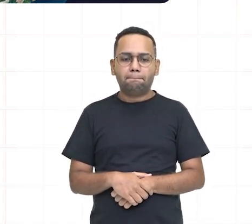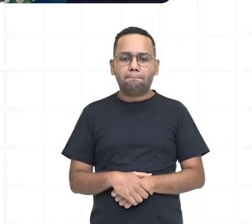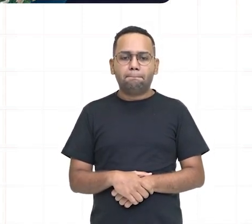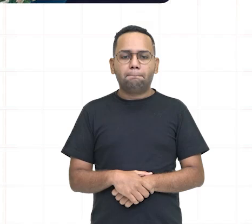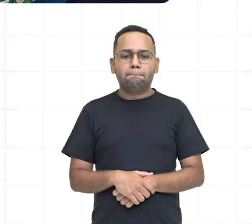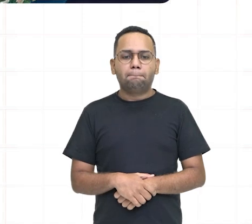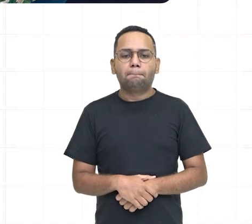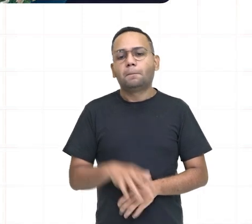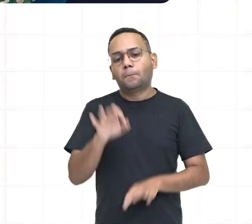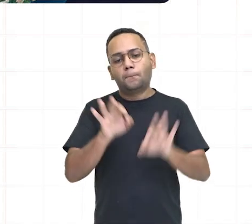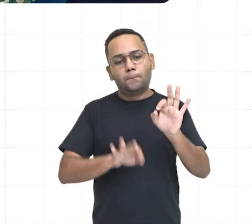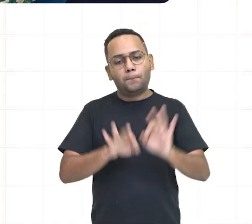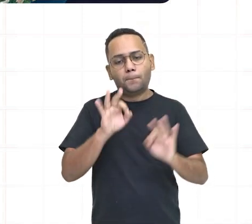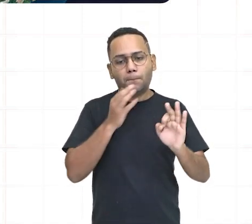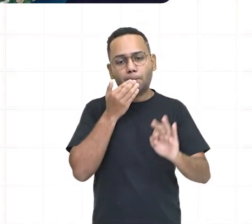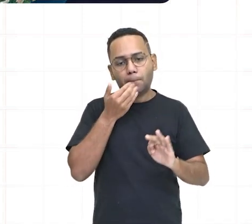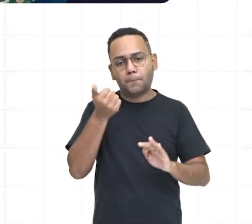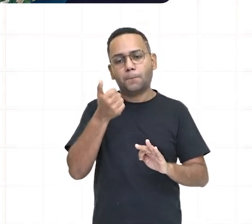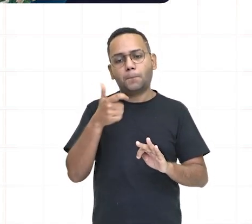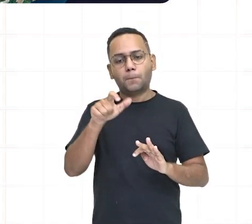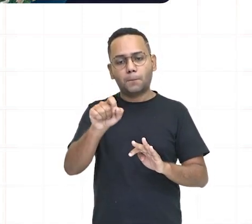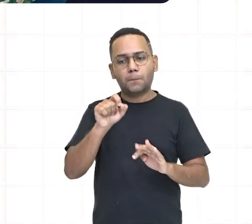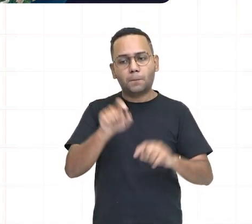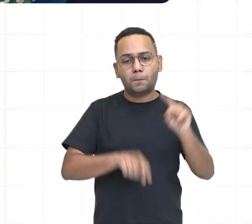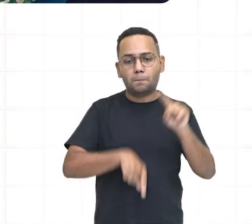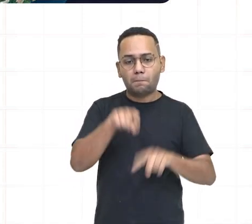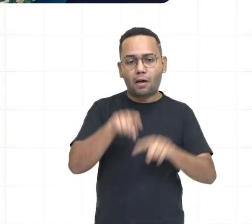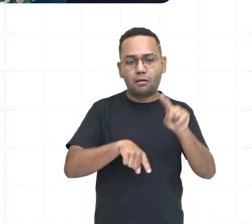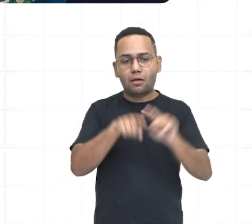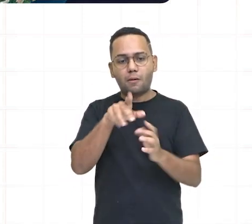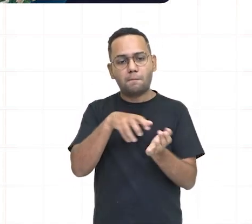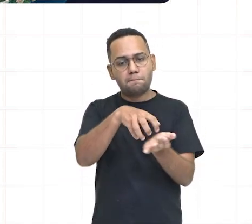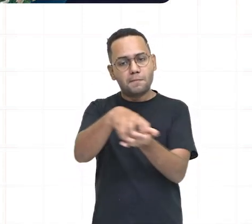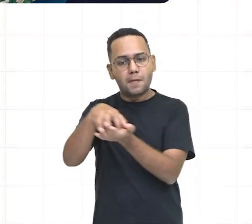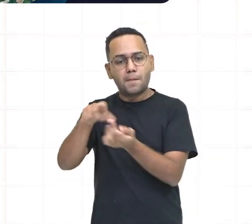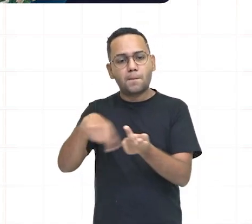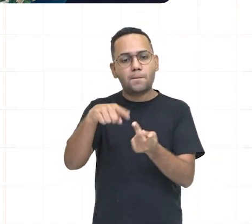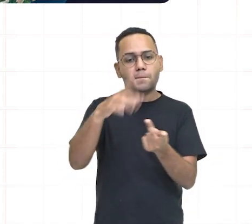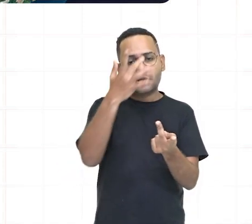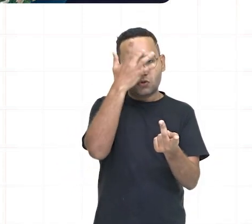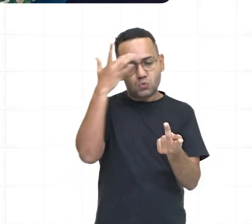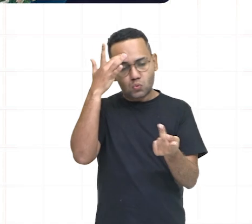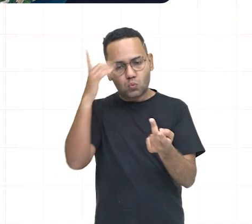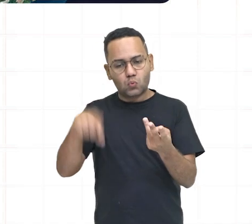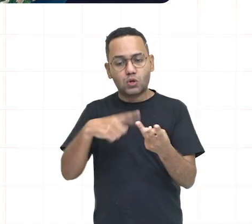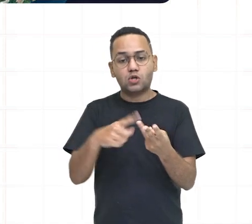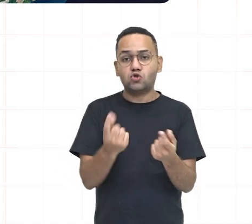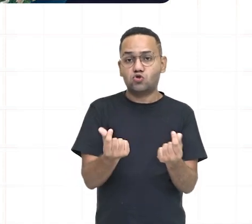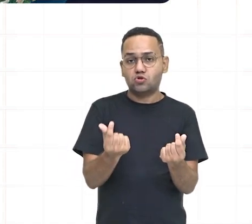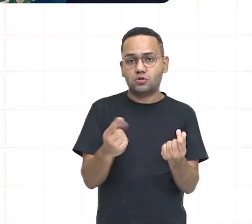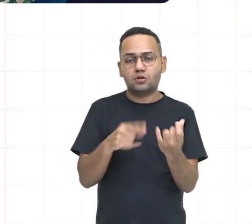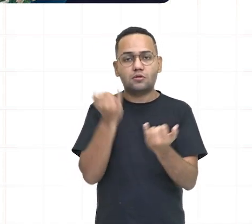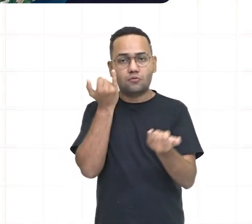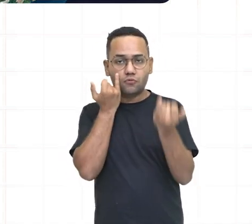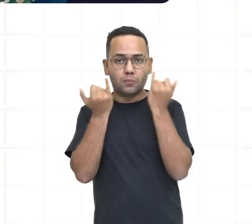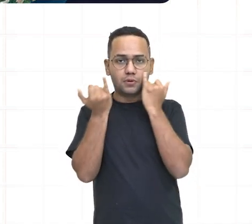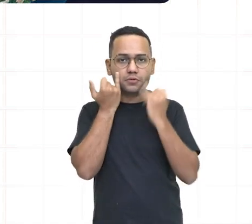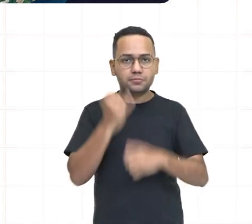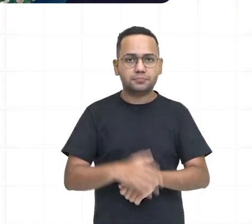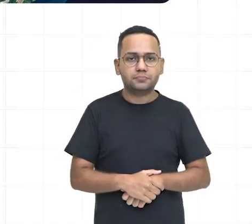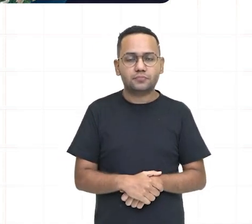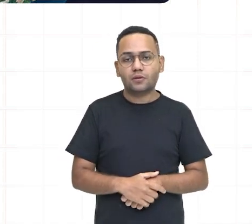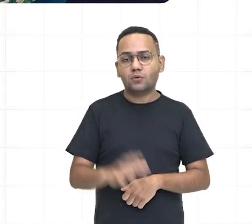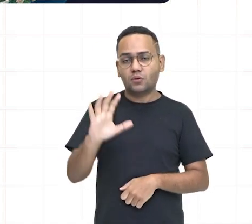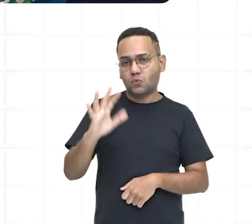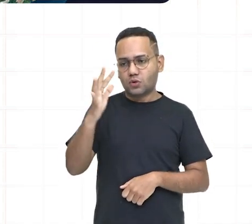pessoas, capitais e informações. É mercadoria de lá para cá, são pessoas de lá para cá e daqui para